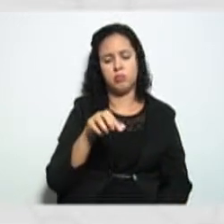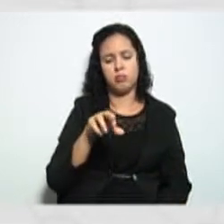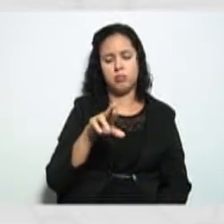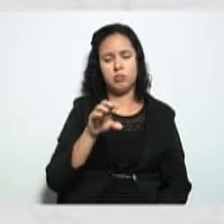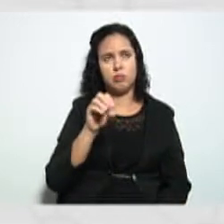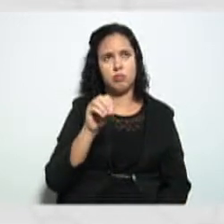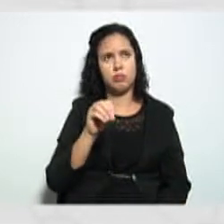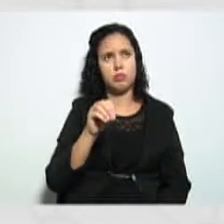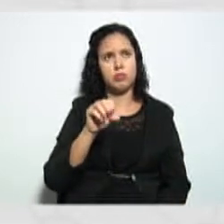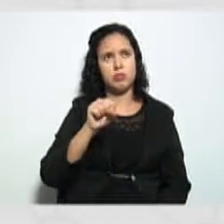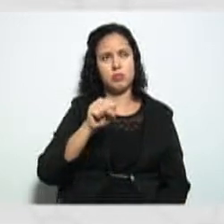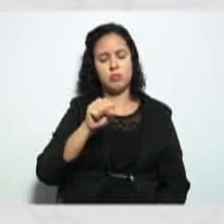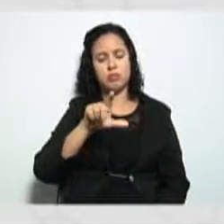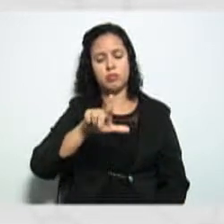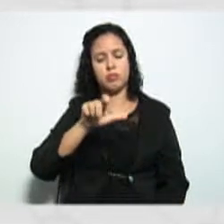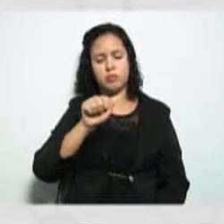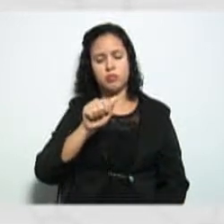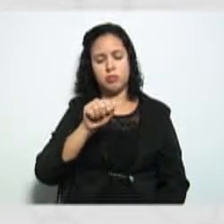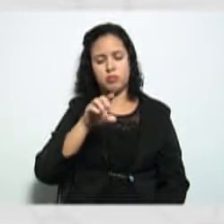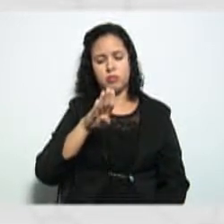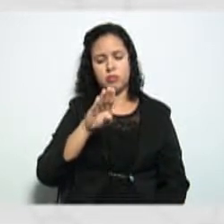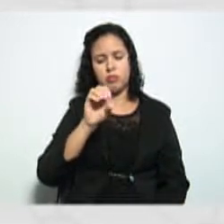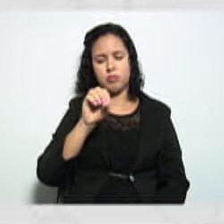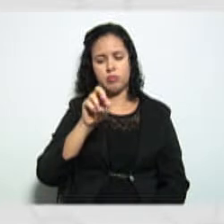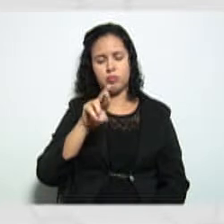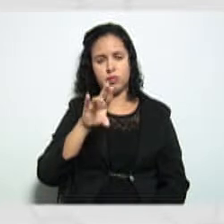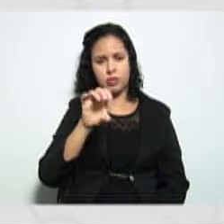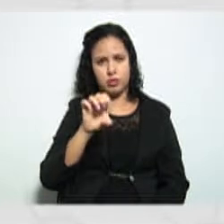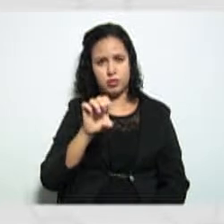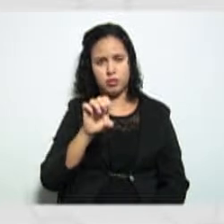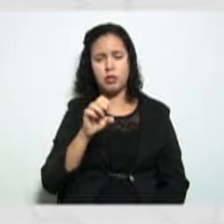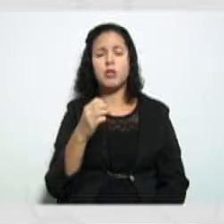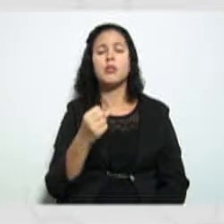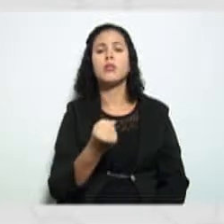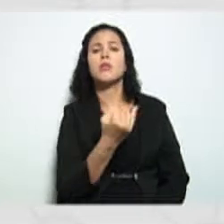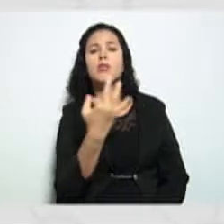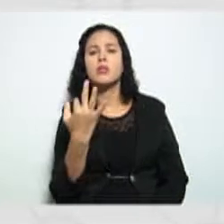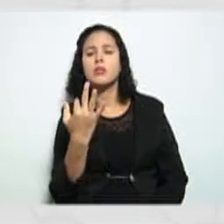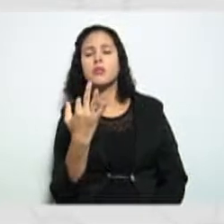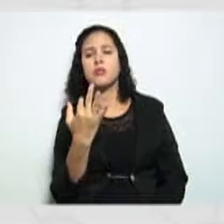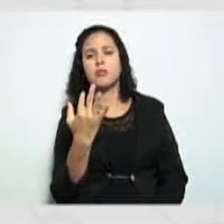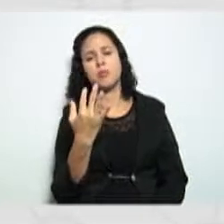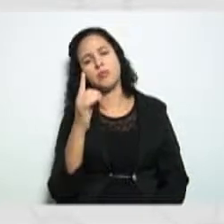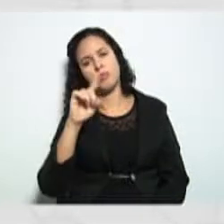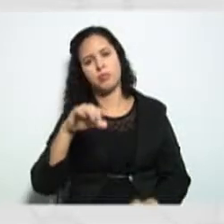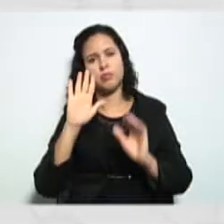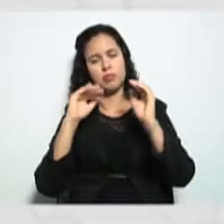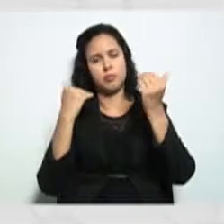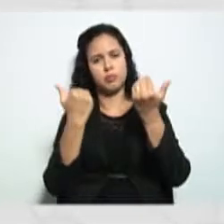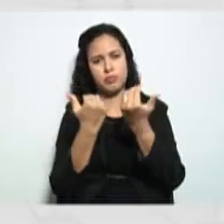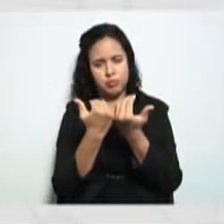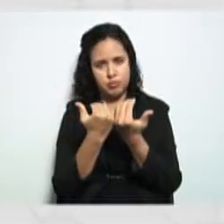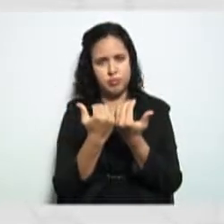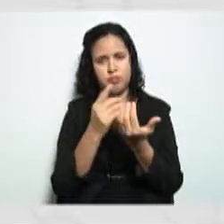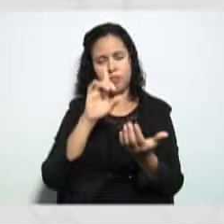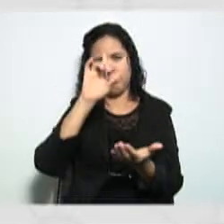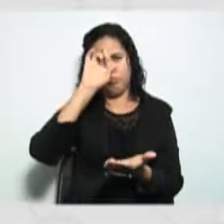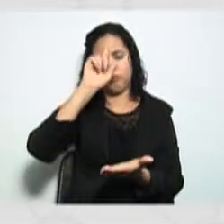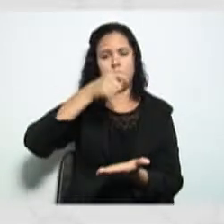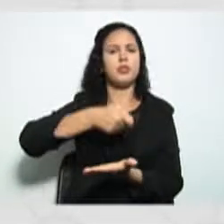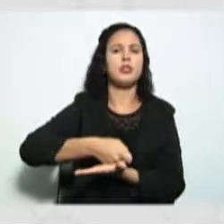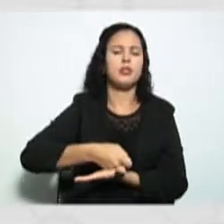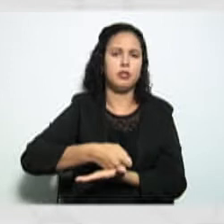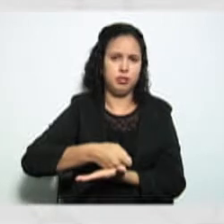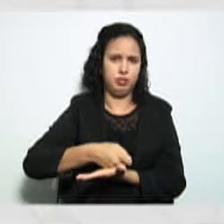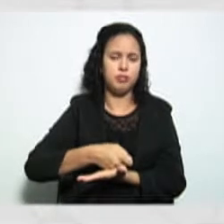palavra, chama prolabore, cujo valor é definido em Assembleia Geral. Né? Isso já é comum para outras empresas também. Quando a gente fala de uma empresa privada,